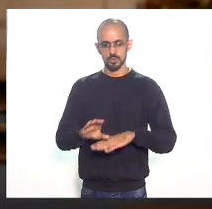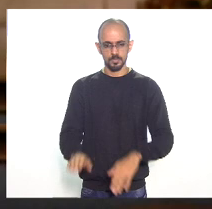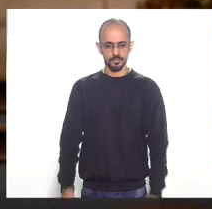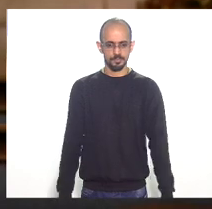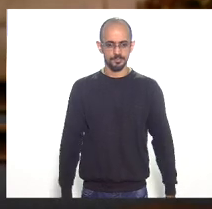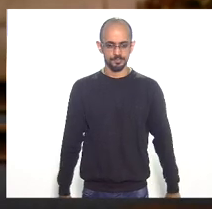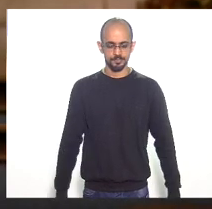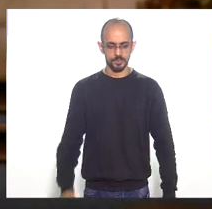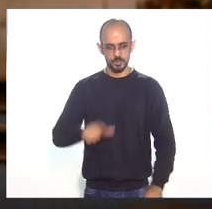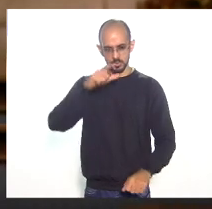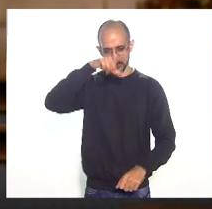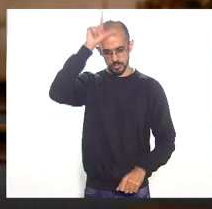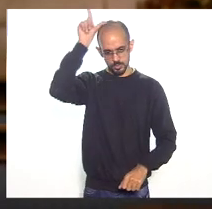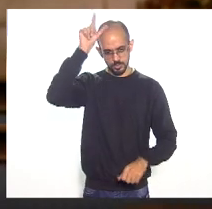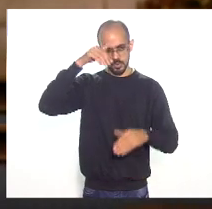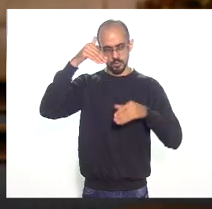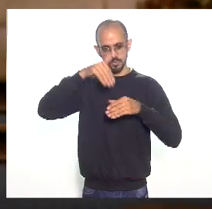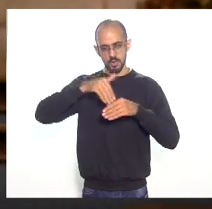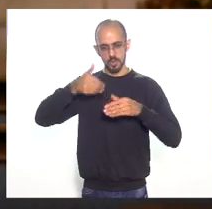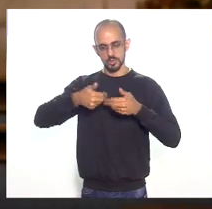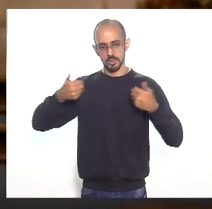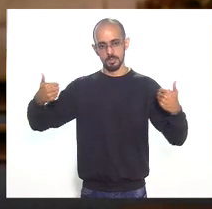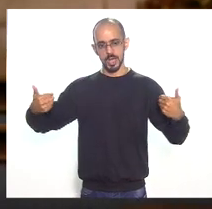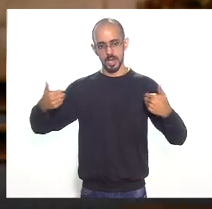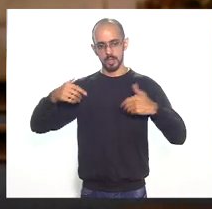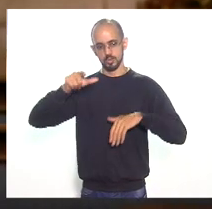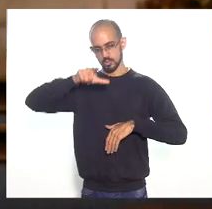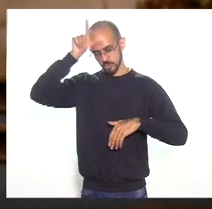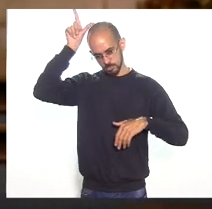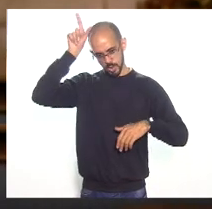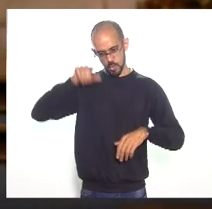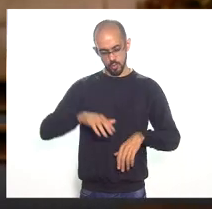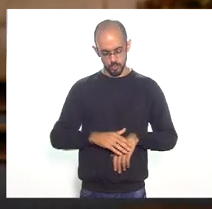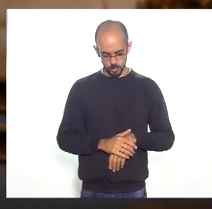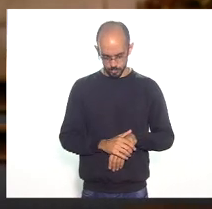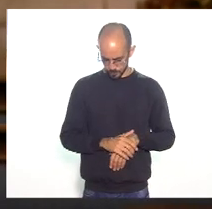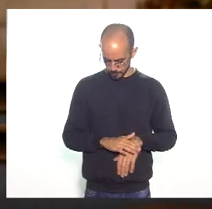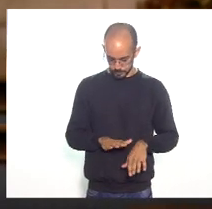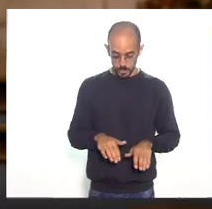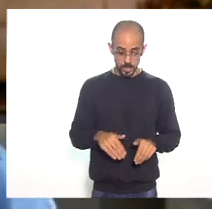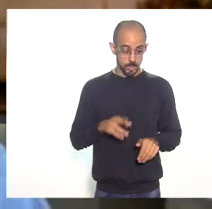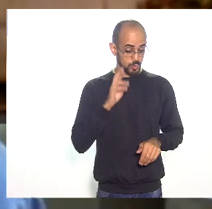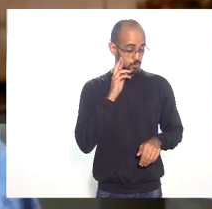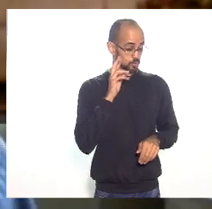presidente. Votem sempre parado, deputado Luiz Paulo. Senhor presidente,